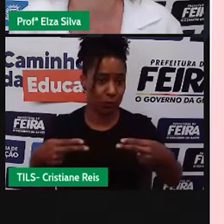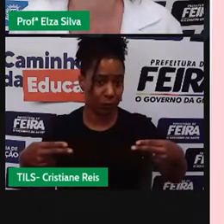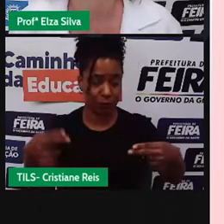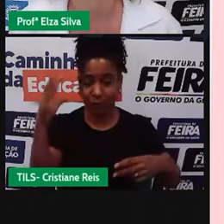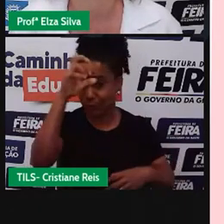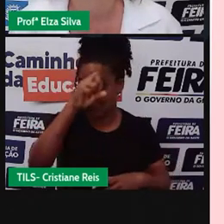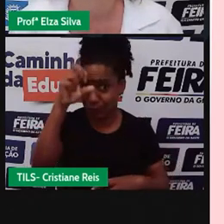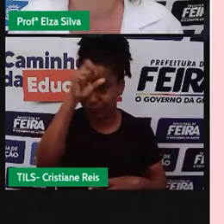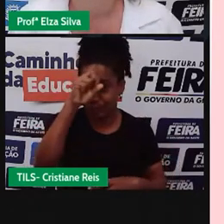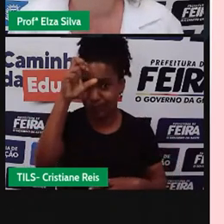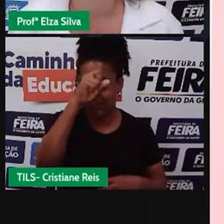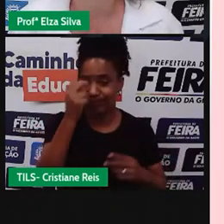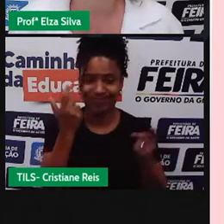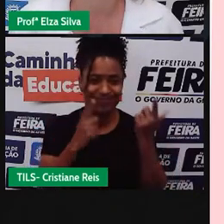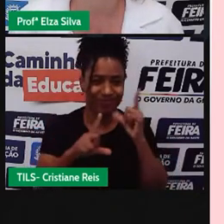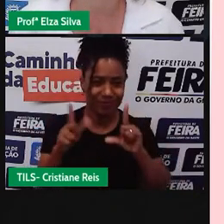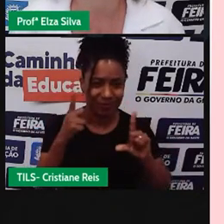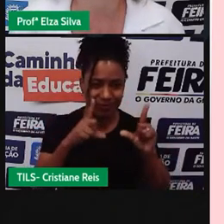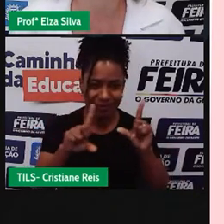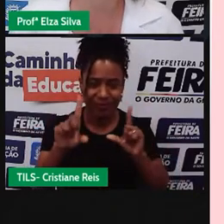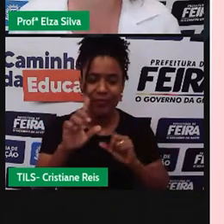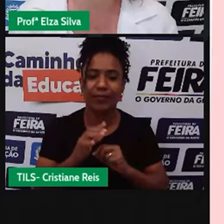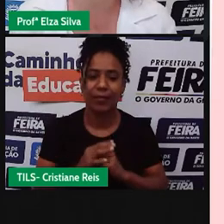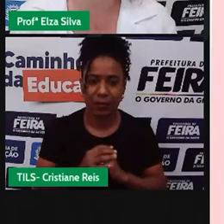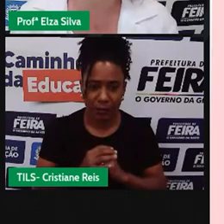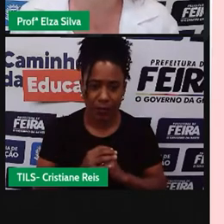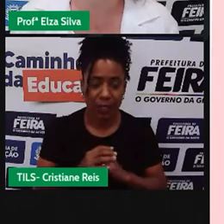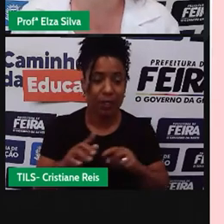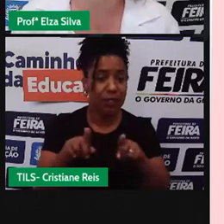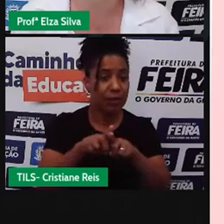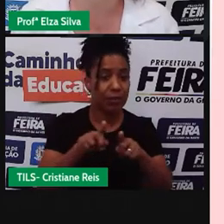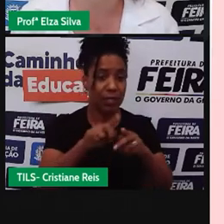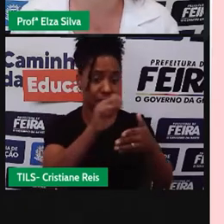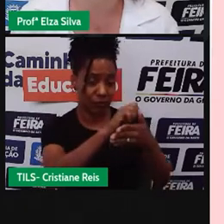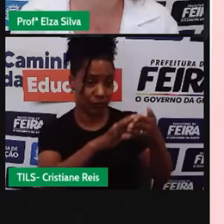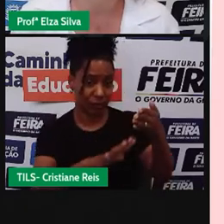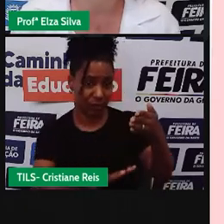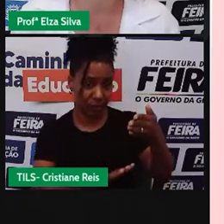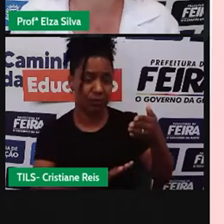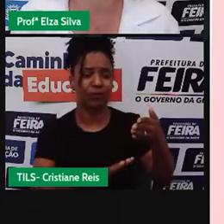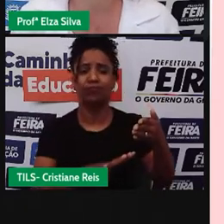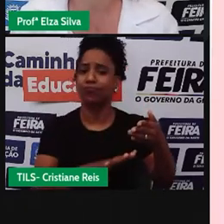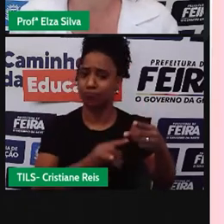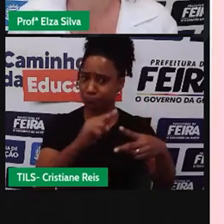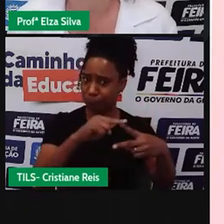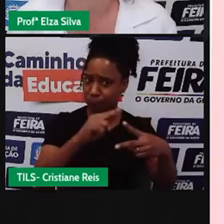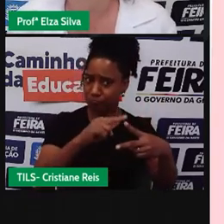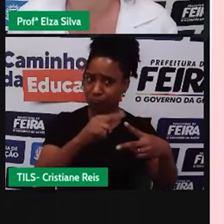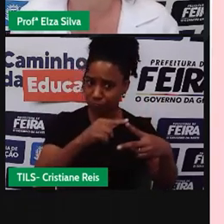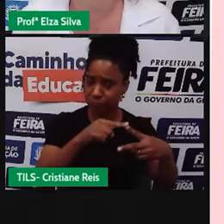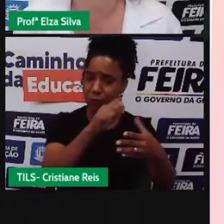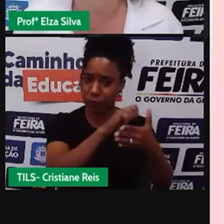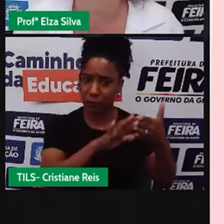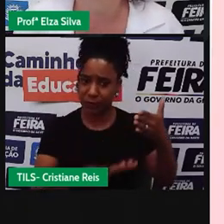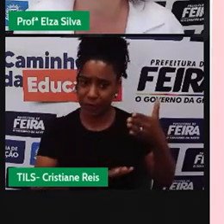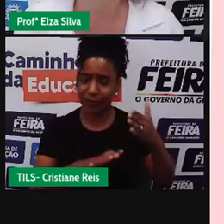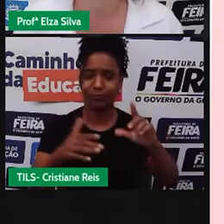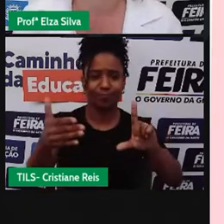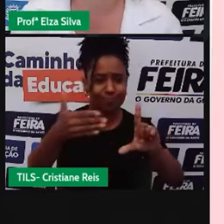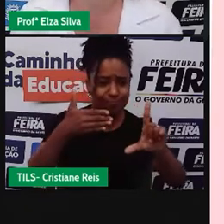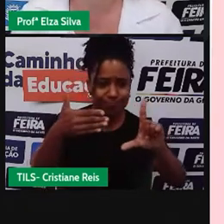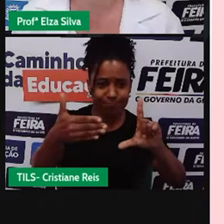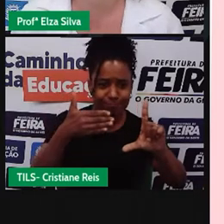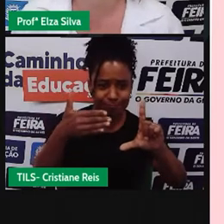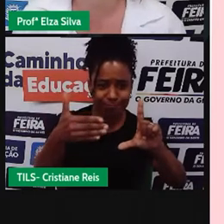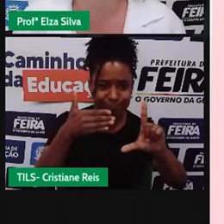anotações. Faça todas as atividades que são solicitadas, tanto as atividades interativas